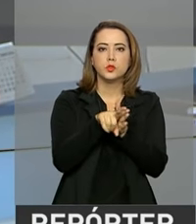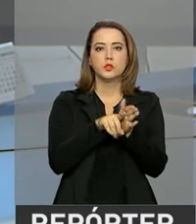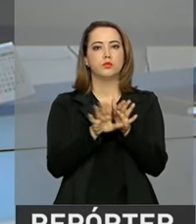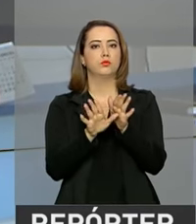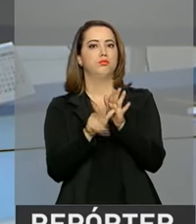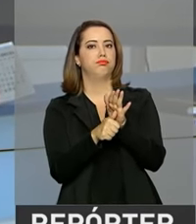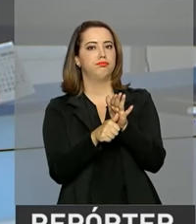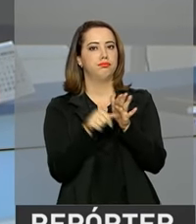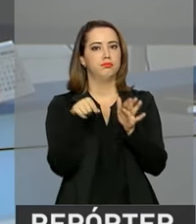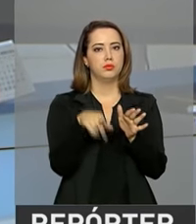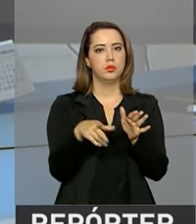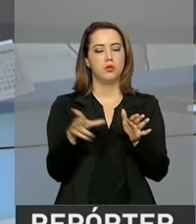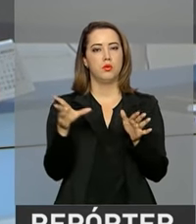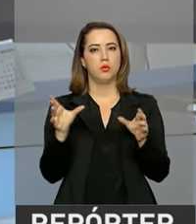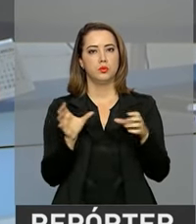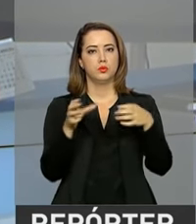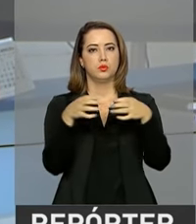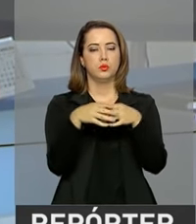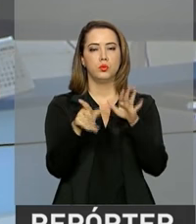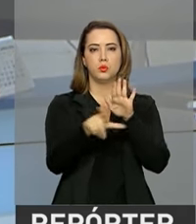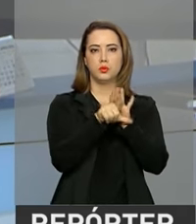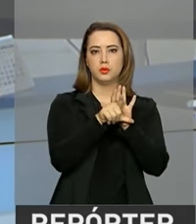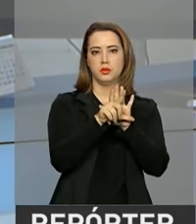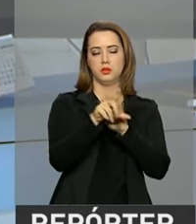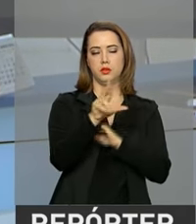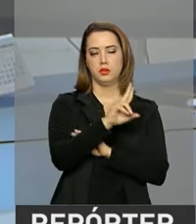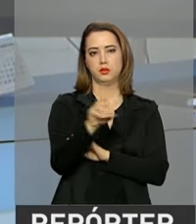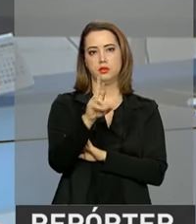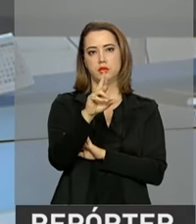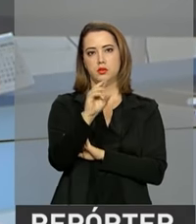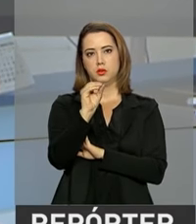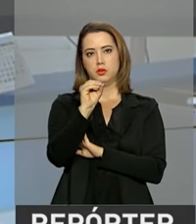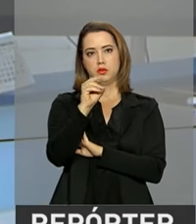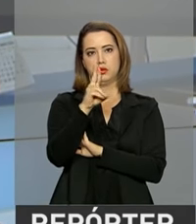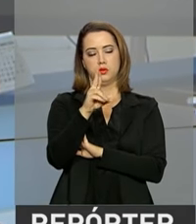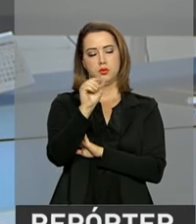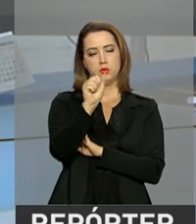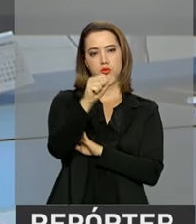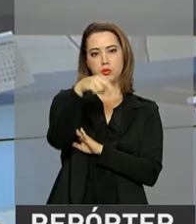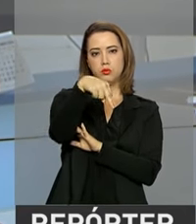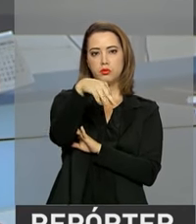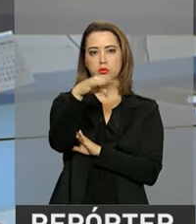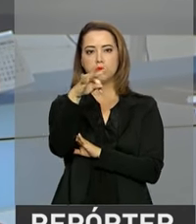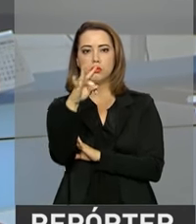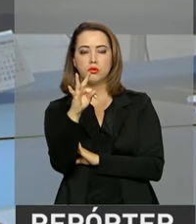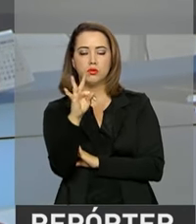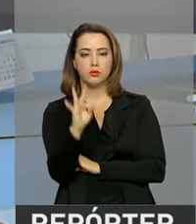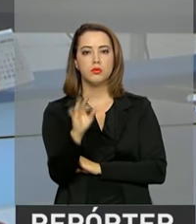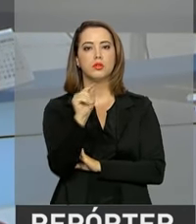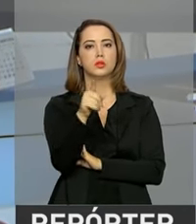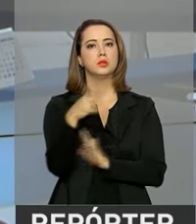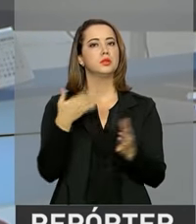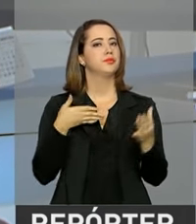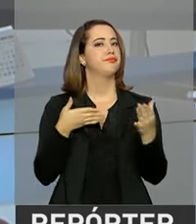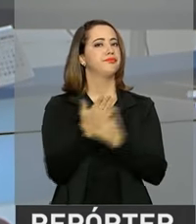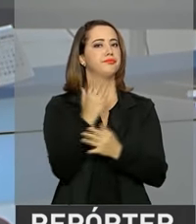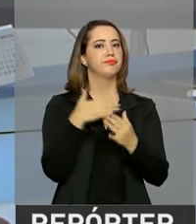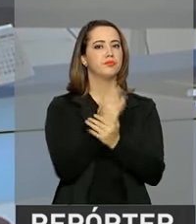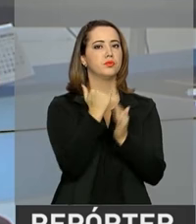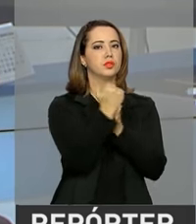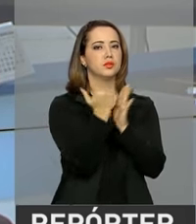pela Lei Rouanet. Um grupo criminoso atuou por cerca de 20 anos no Ministério da Cultura na aprovação de projetos que